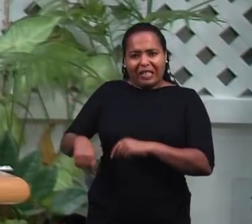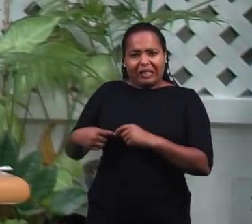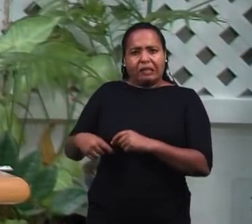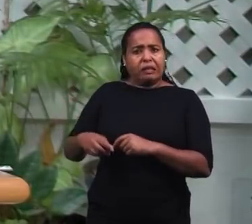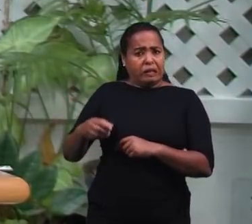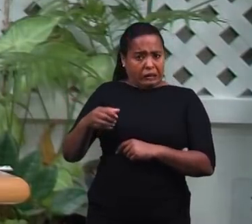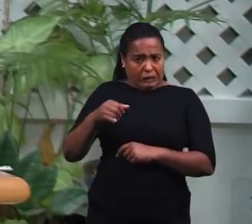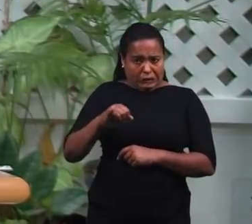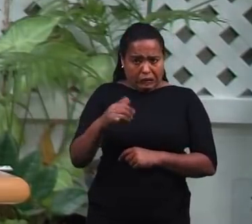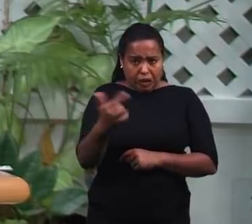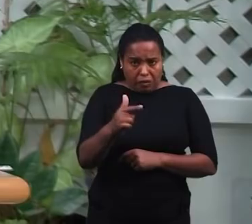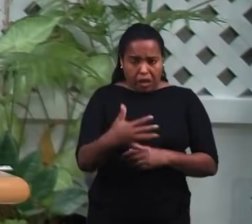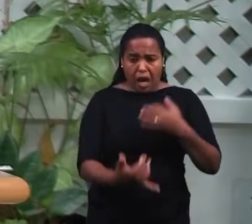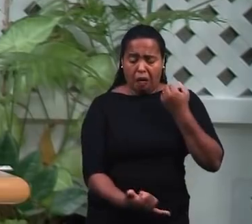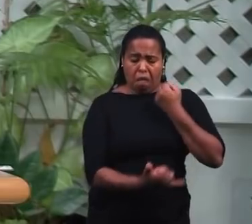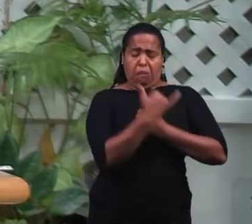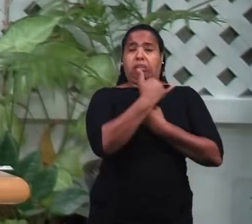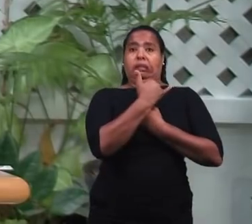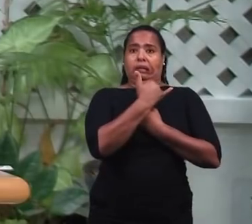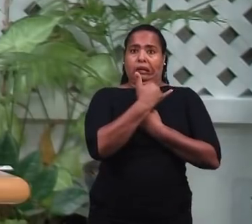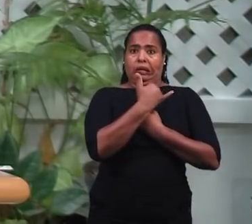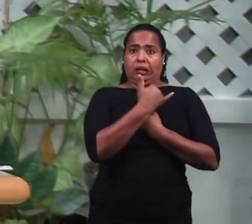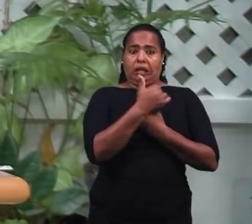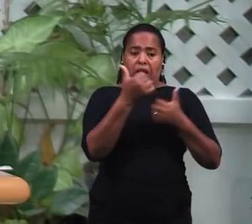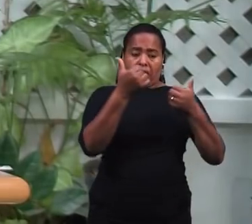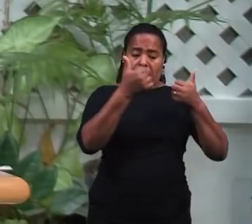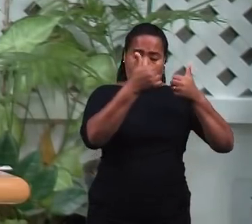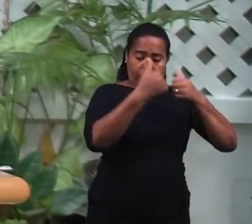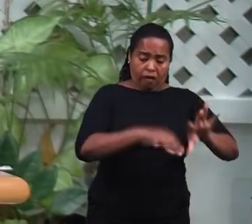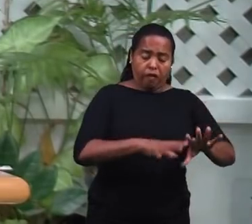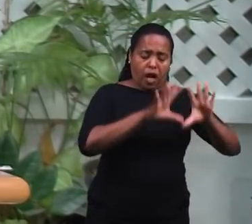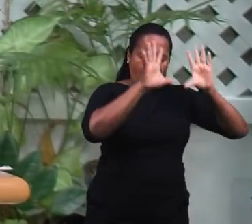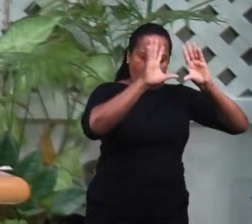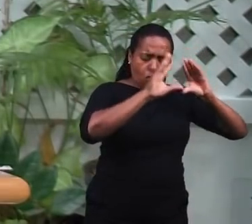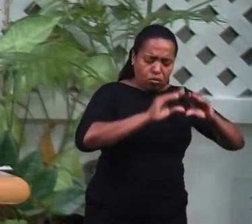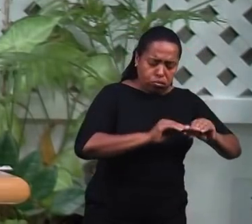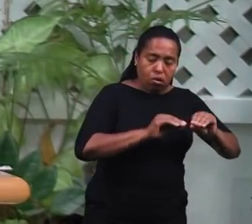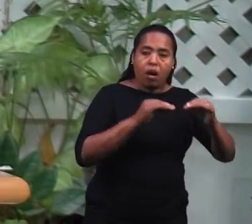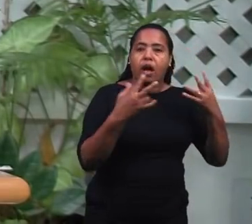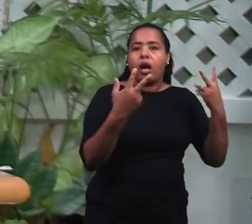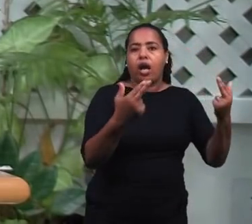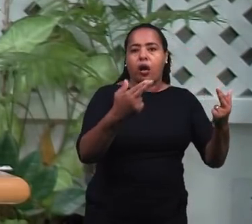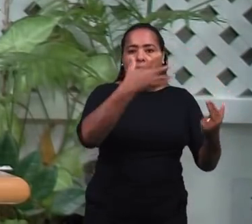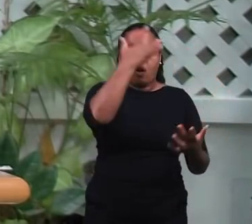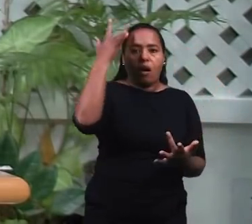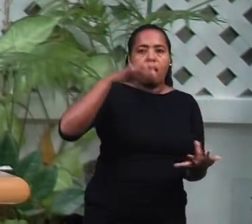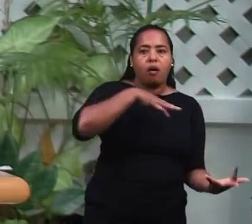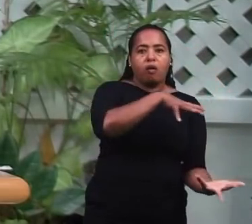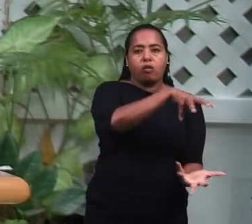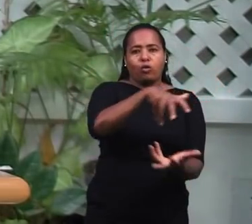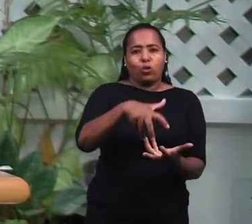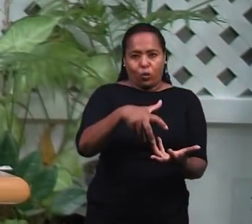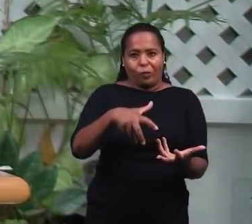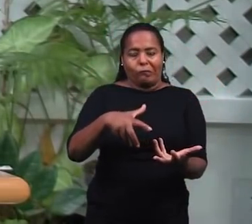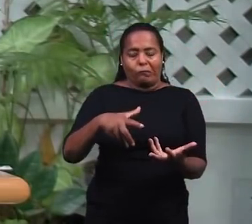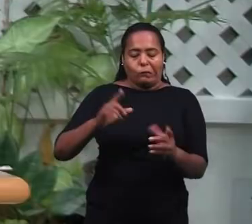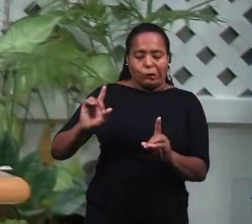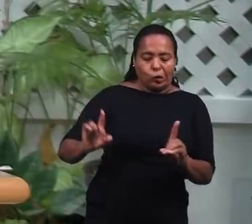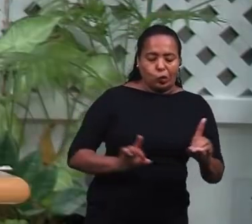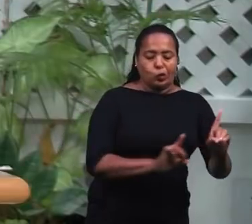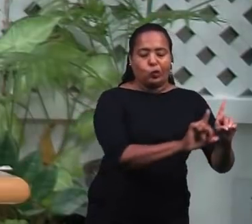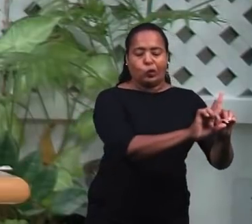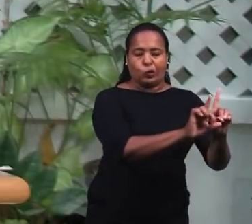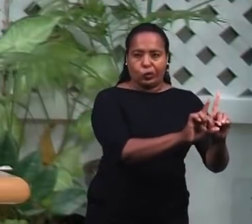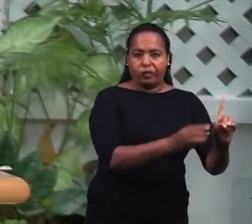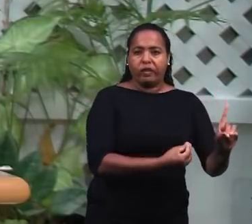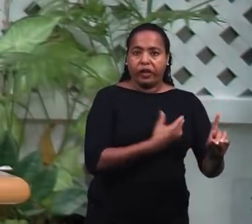vai ser enganada. Ela vai ficar nas trevas, como o mundo aí está. Ela vai conviver com o mundo desse jeito. E o